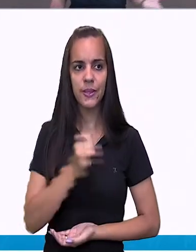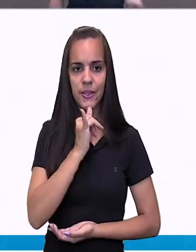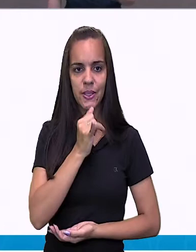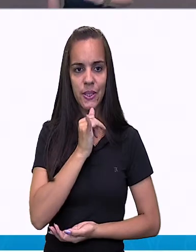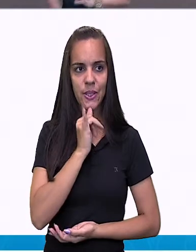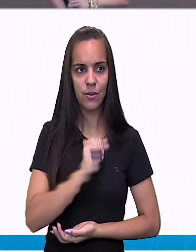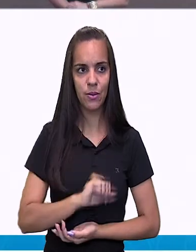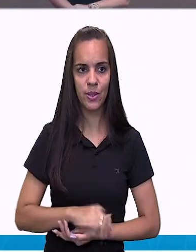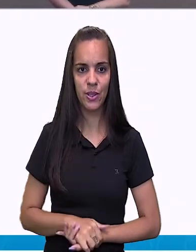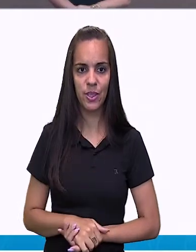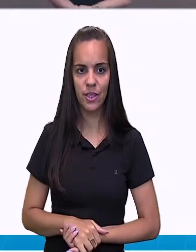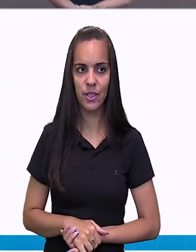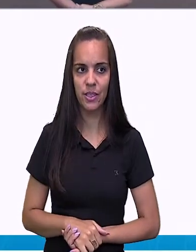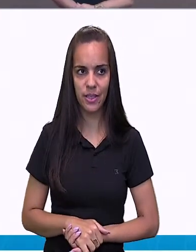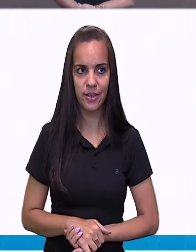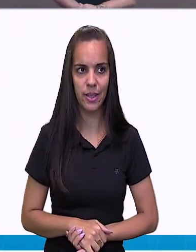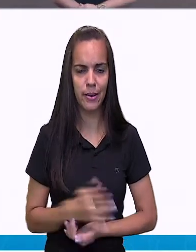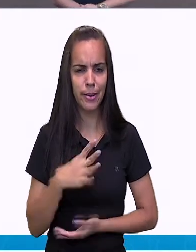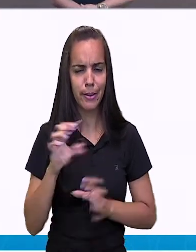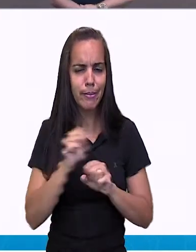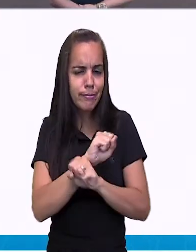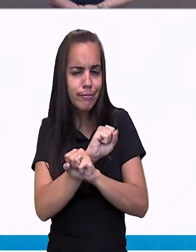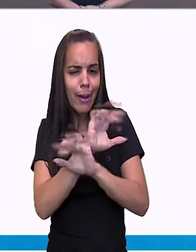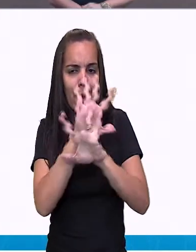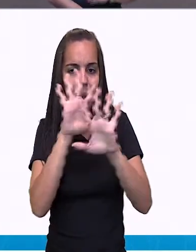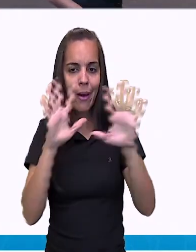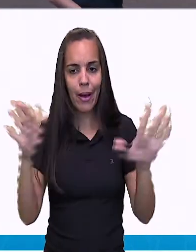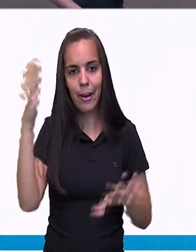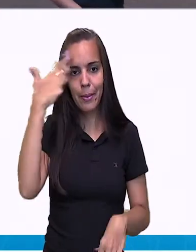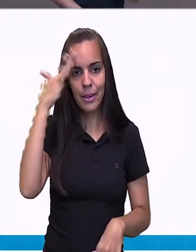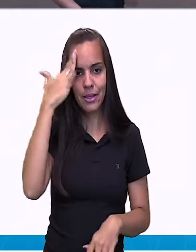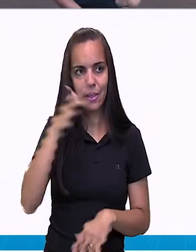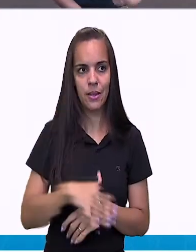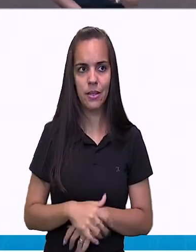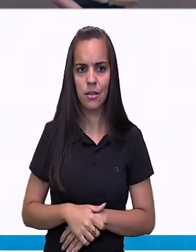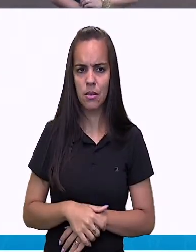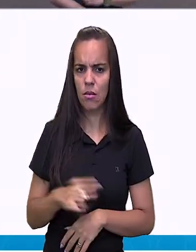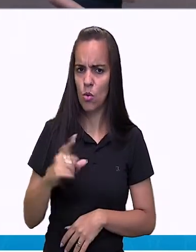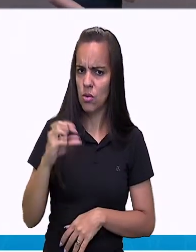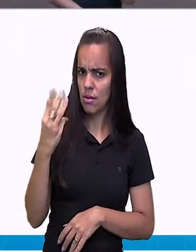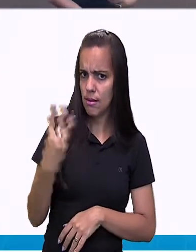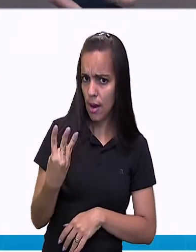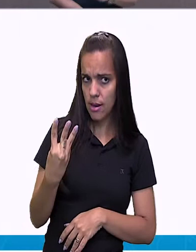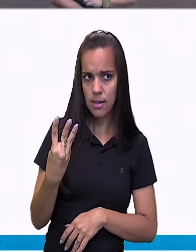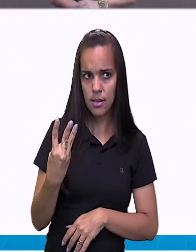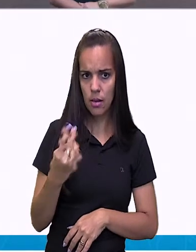Então, aqui os exemplos para ficar mais claro, então. Os três